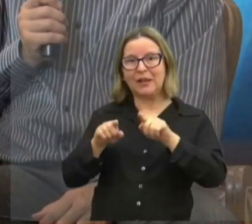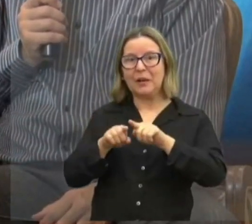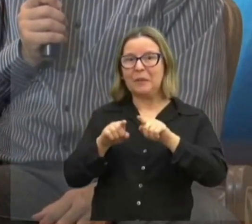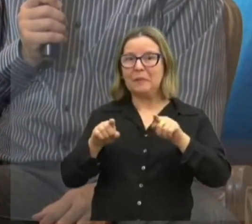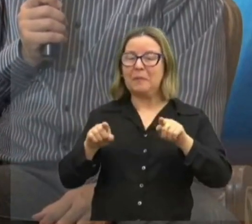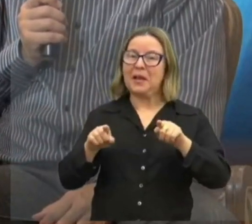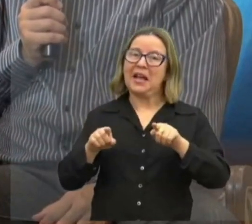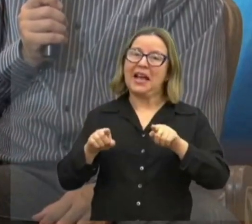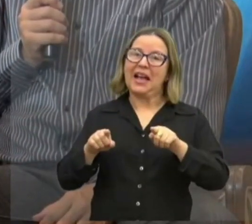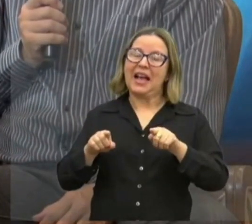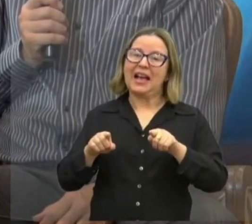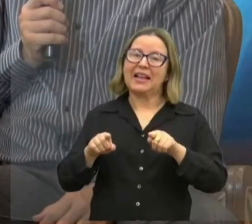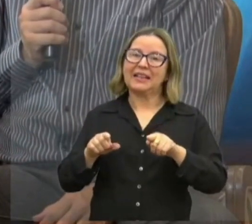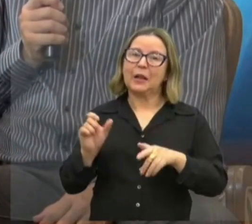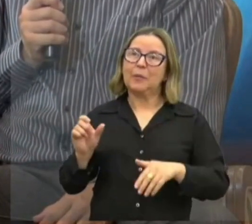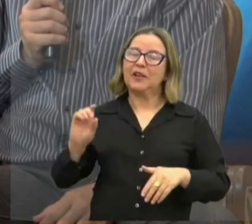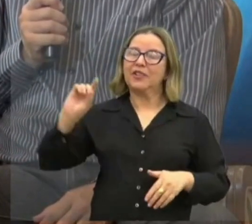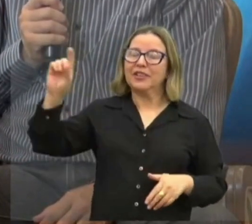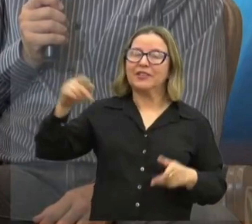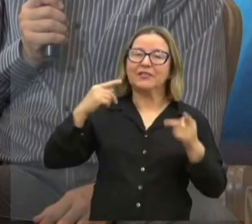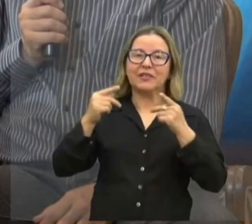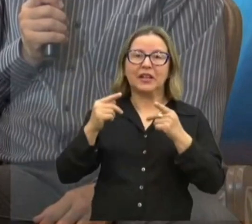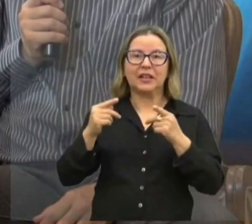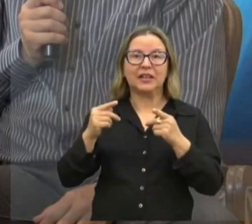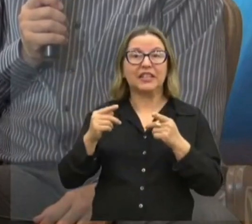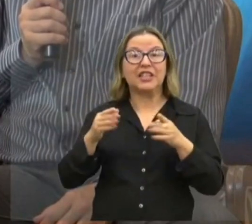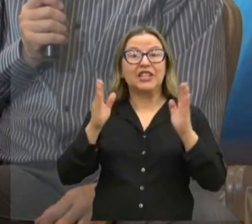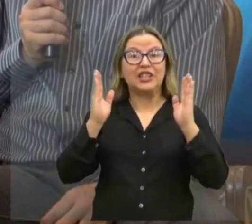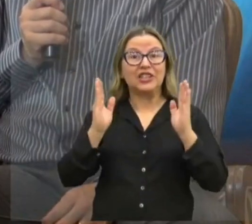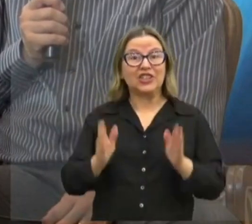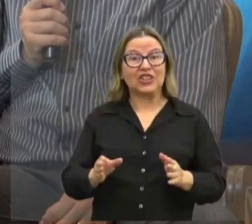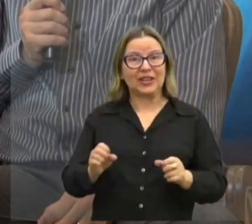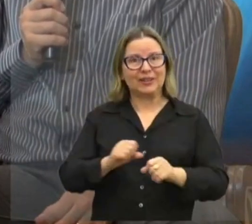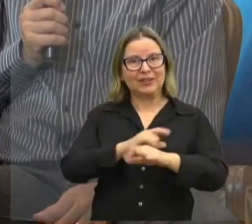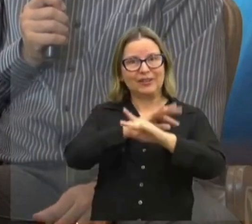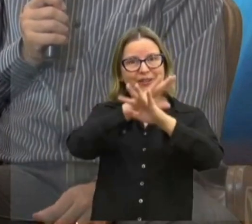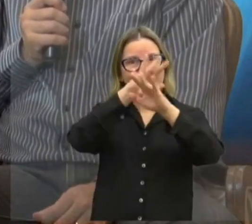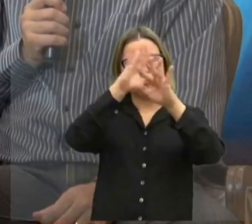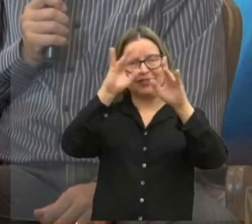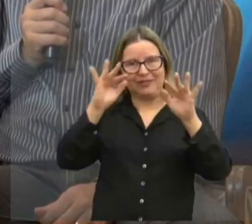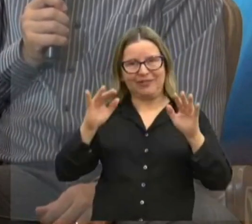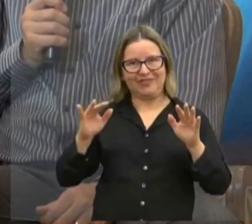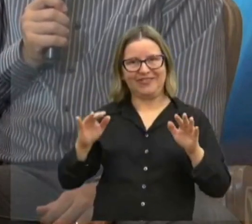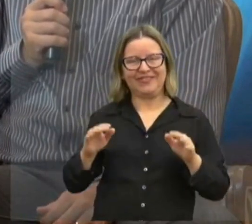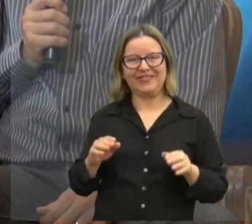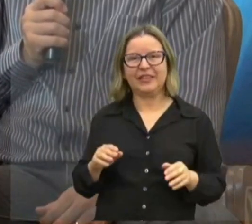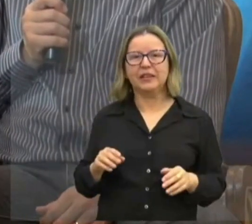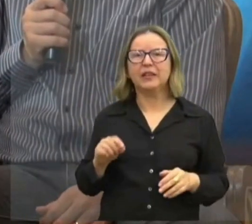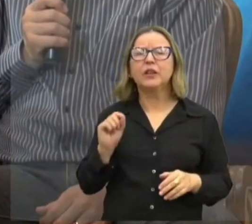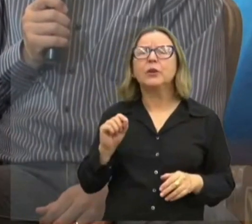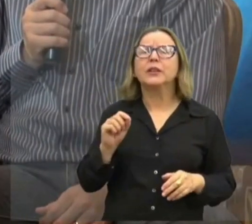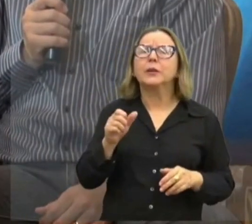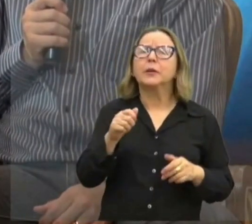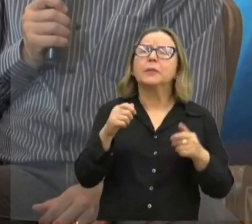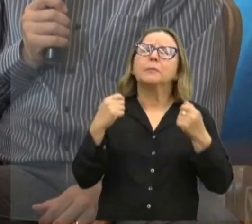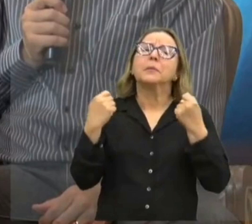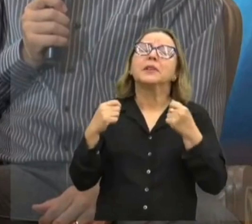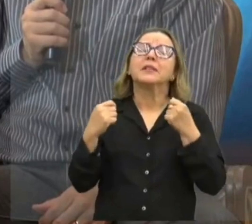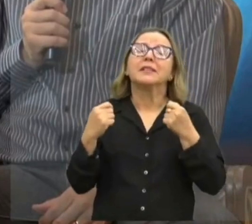glorificou. É uma realidade que ele está dizendo que nem aconteceu conosco, mas já está escrito. O que nós precisamos